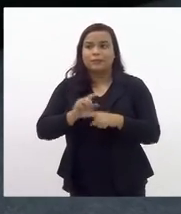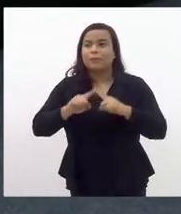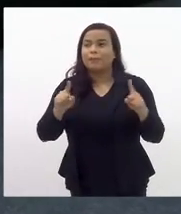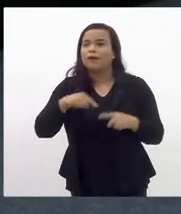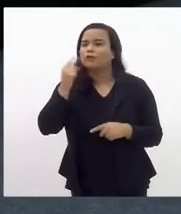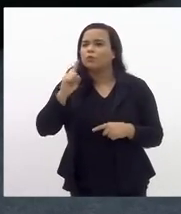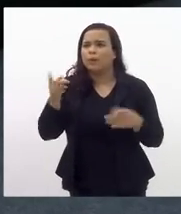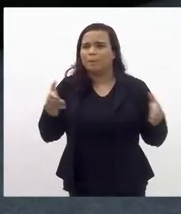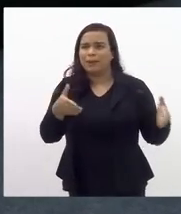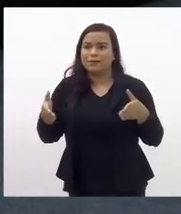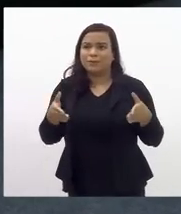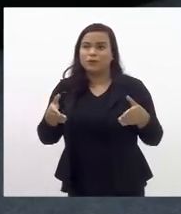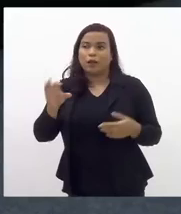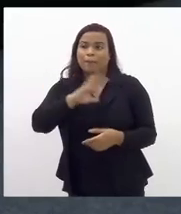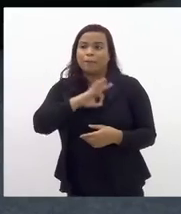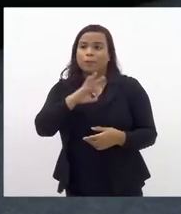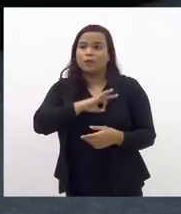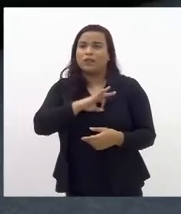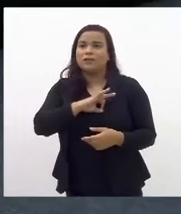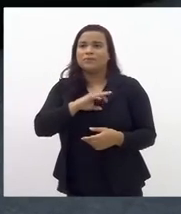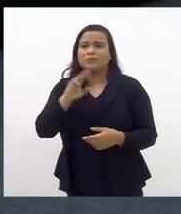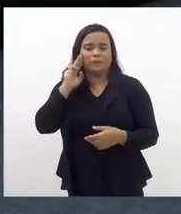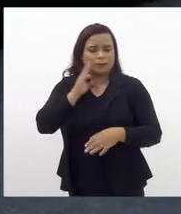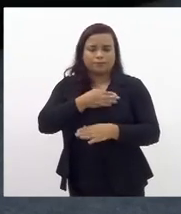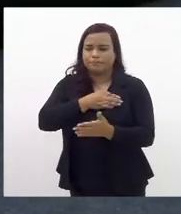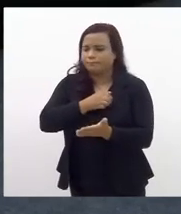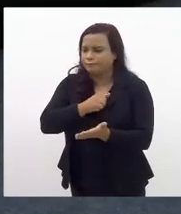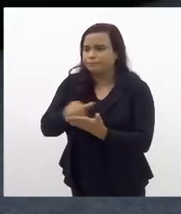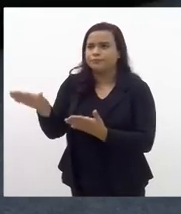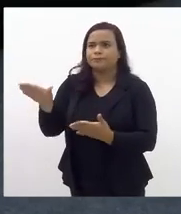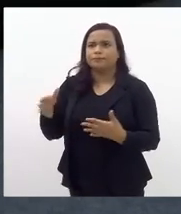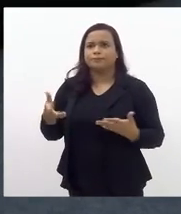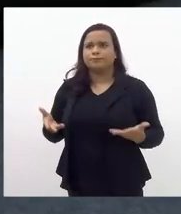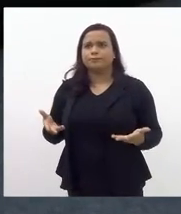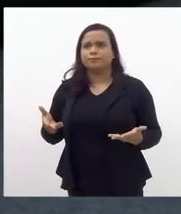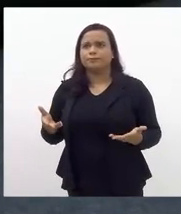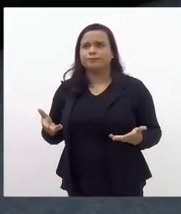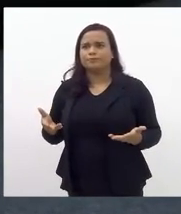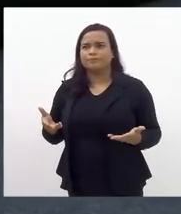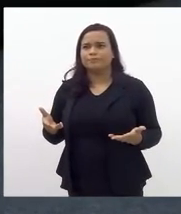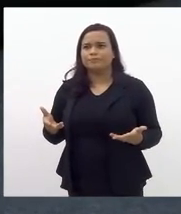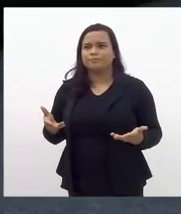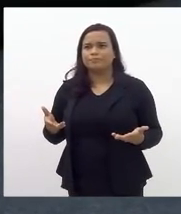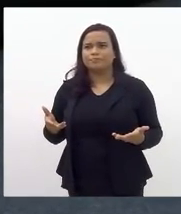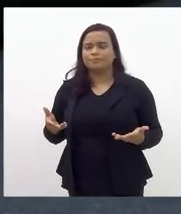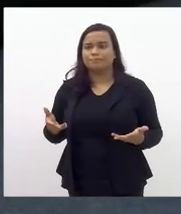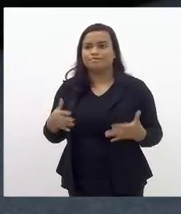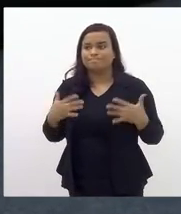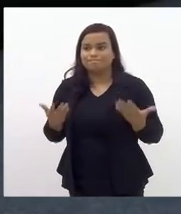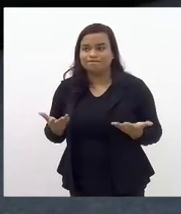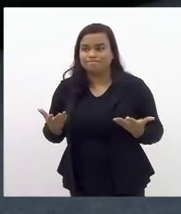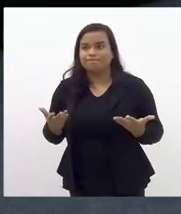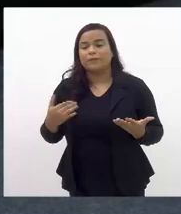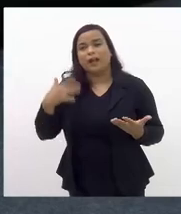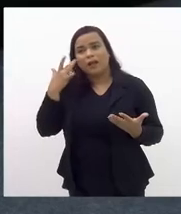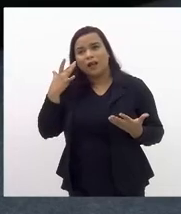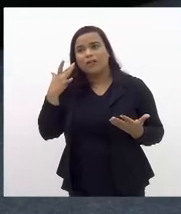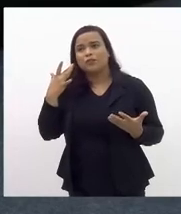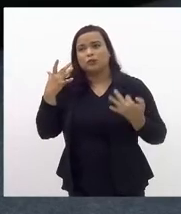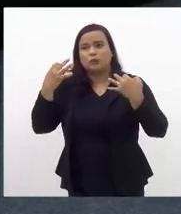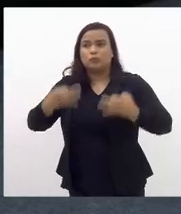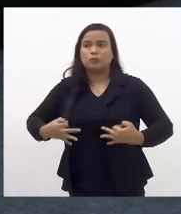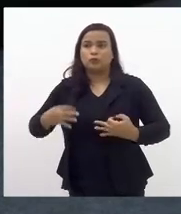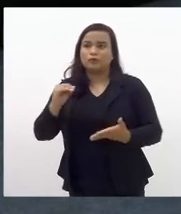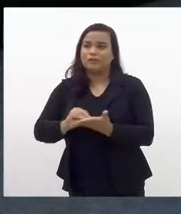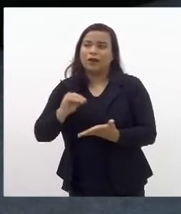e aí a Polícia Militar, nesse tempo que passou 2 anos, a Polícia Militar teve que excluir. Só que eu acho isso uma